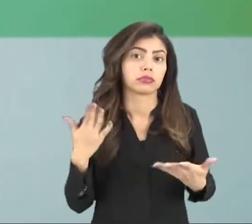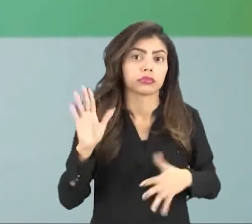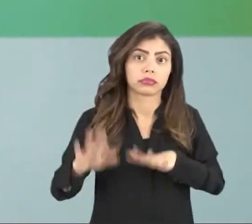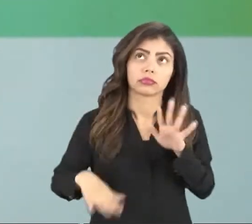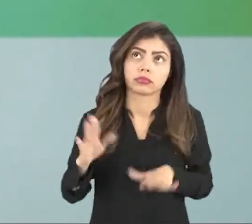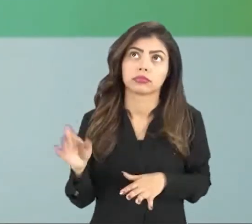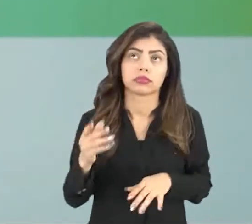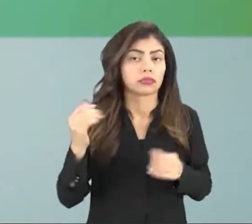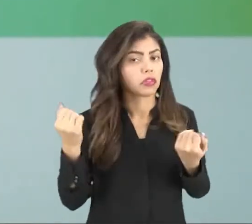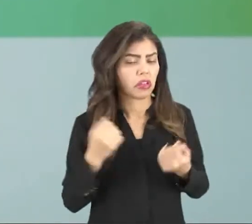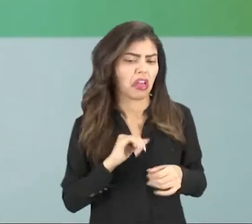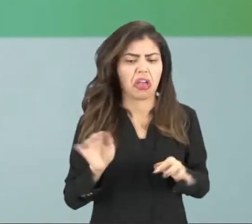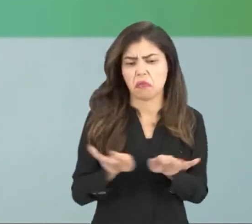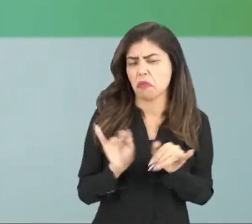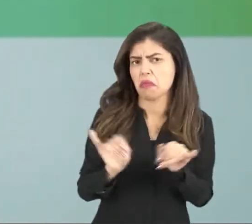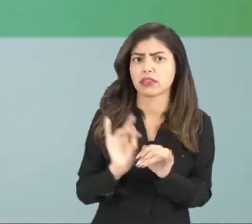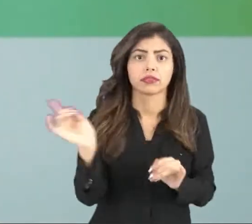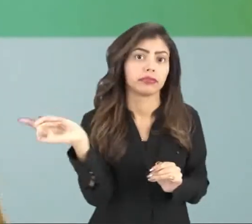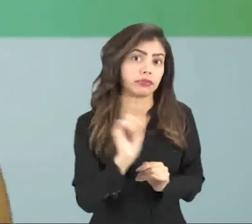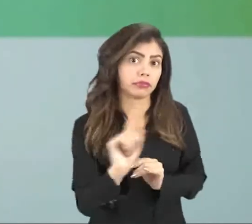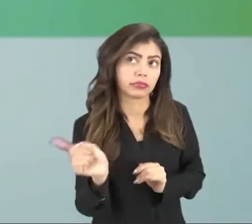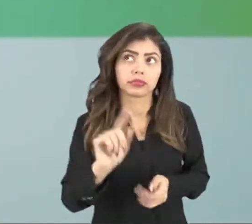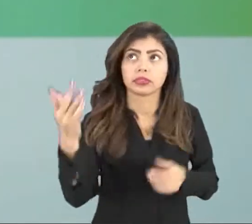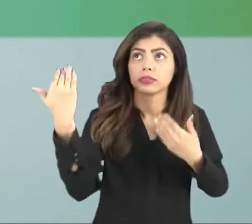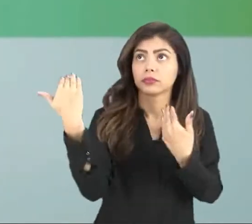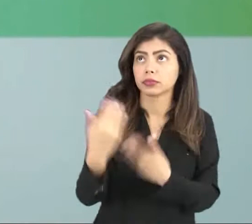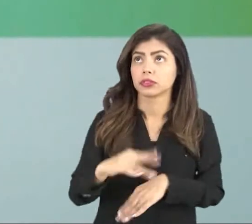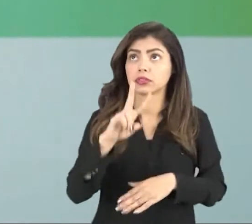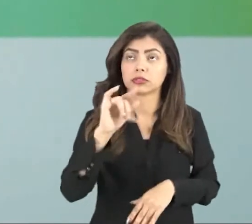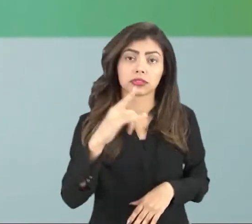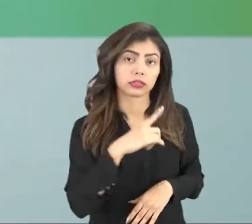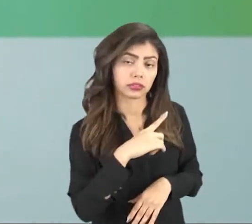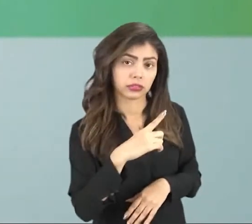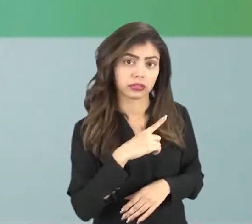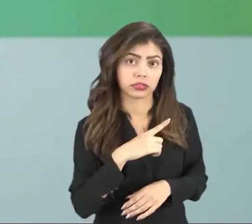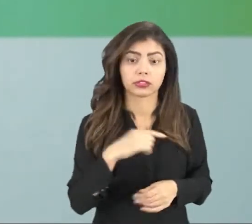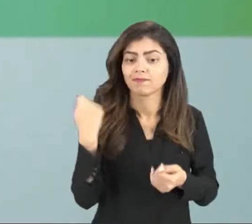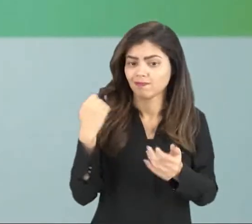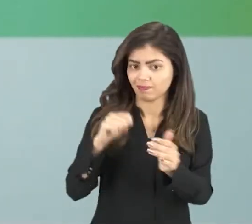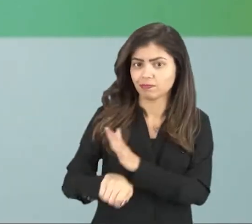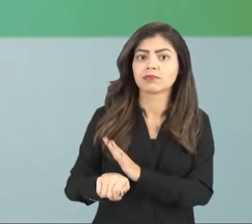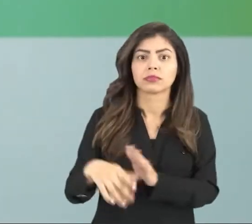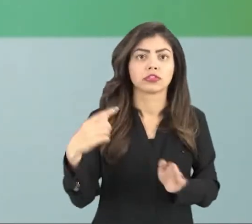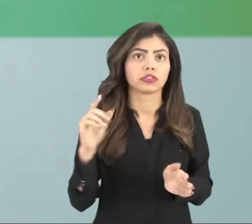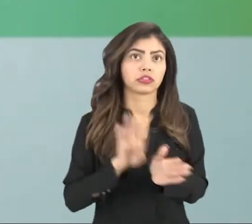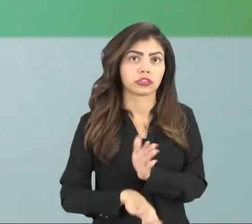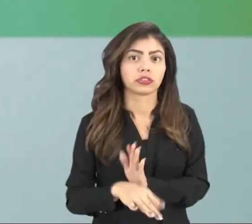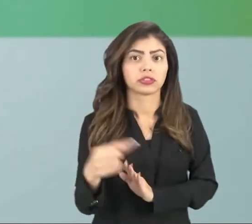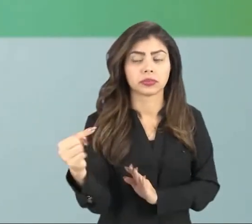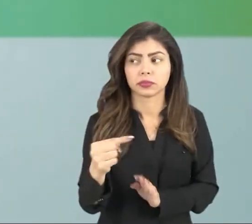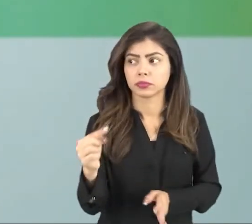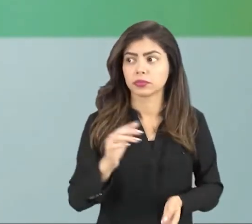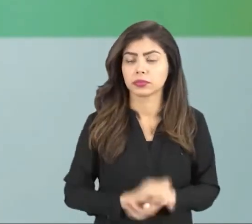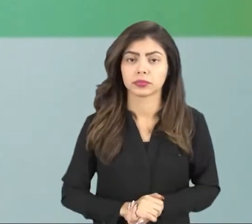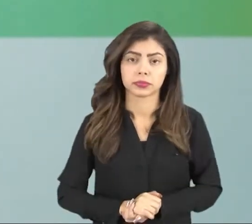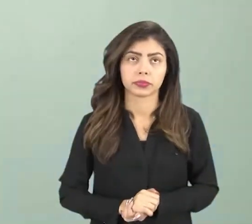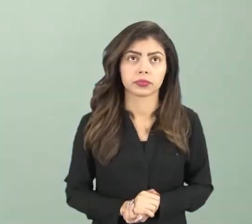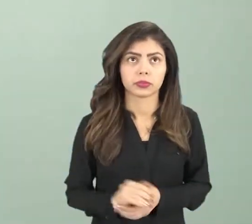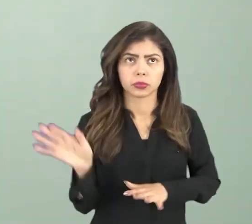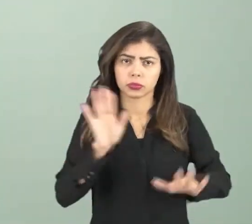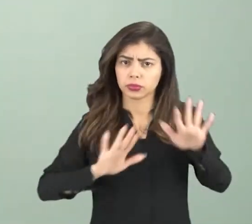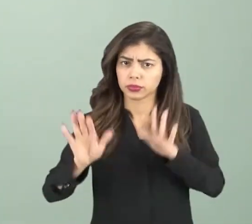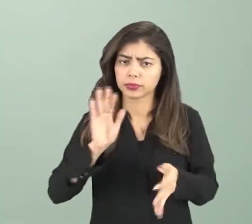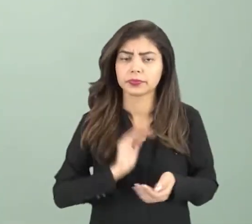que acha que é besteira, mas não é. Na prova do Enem, desconta, tá? Então, muito cuidado com isso.